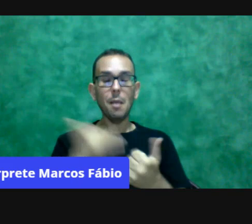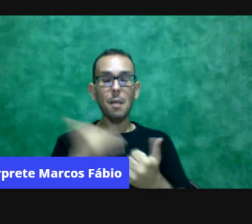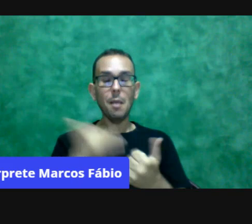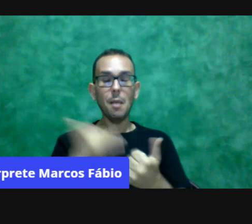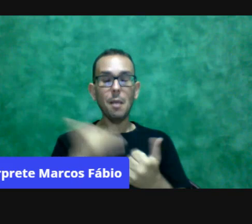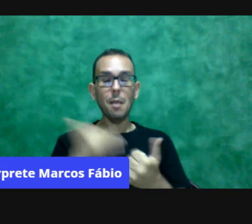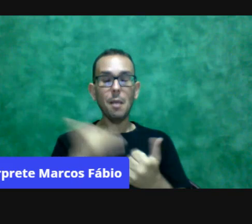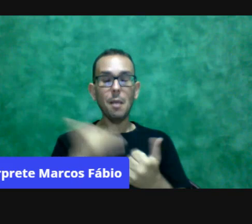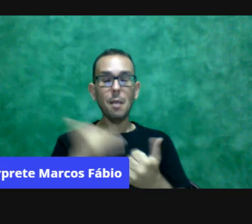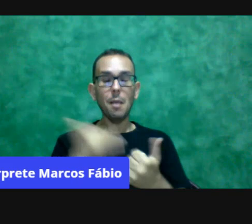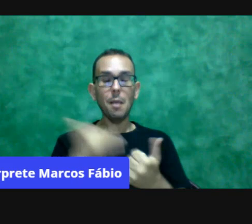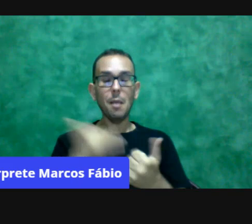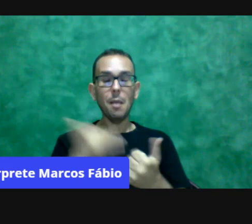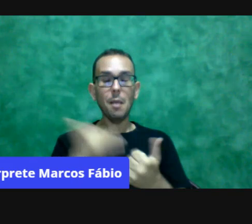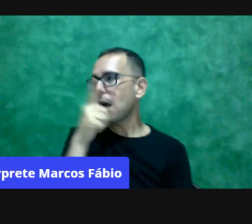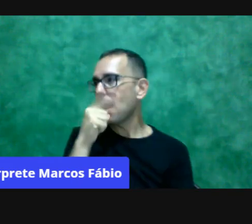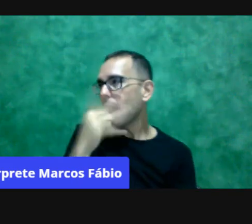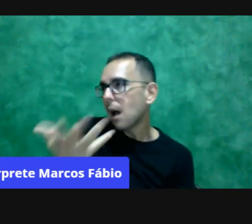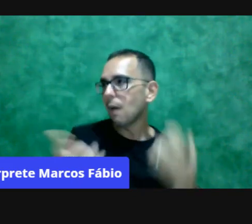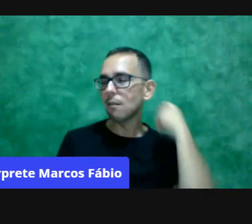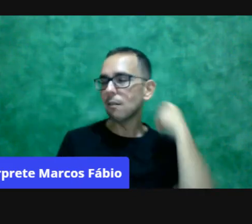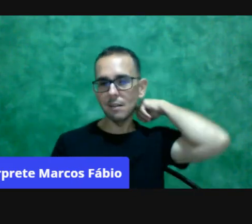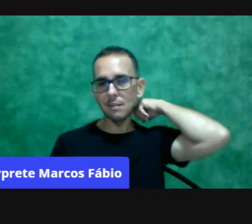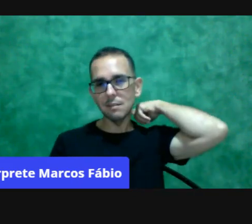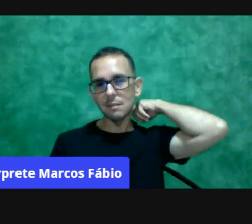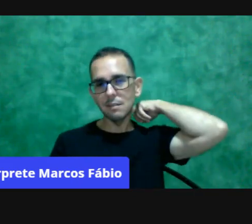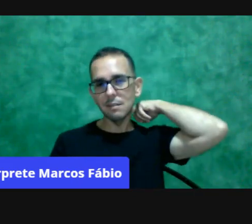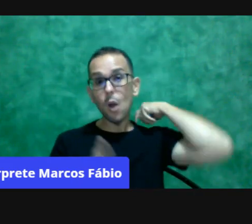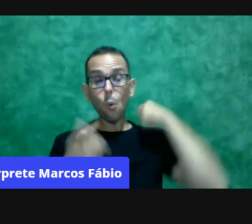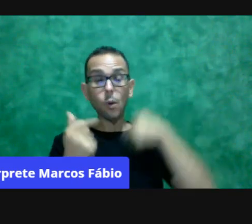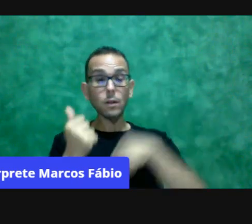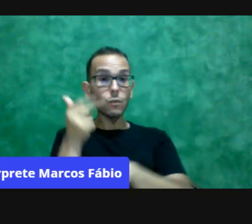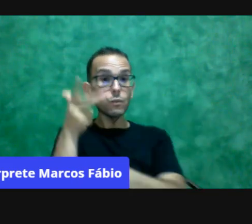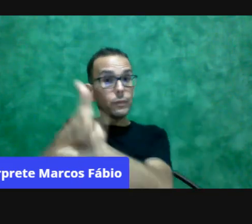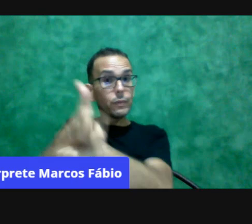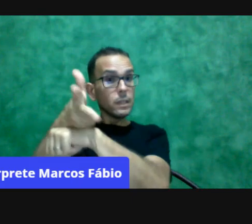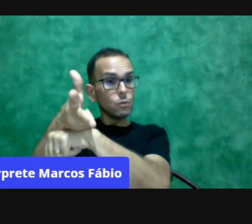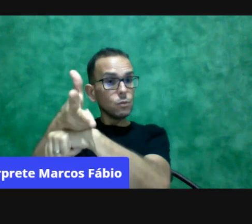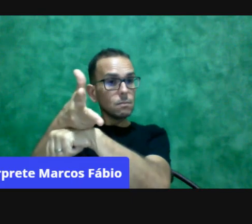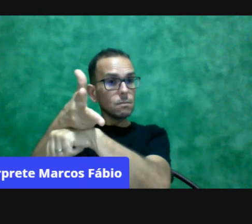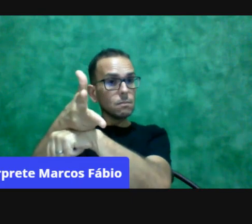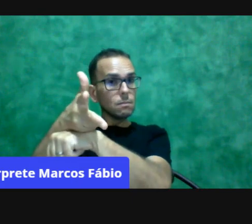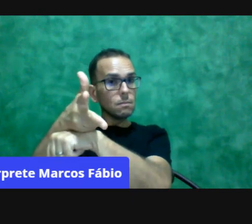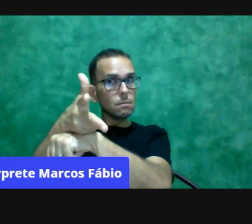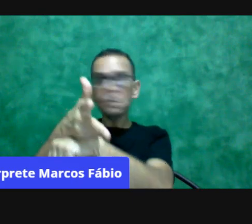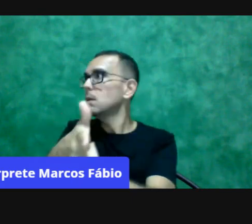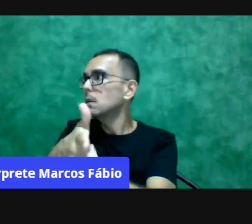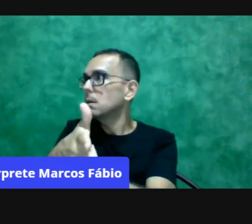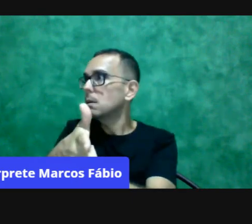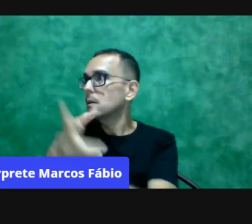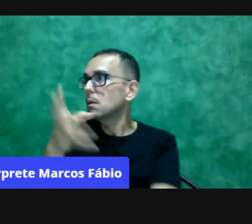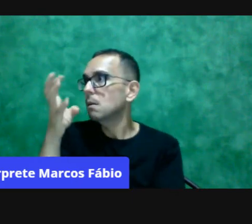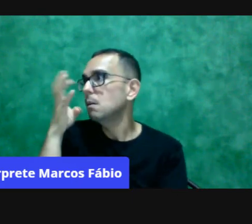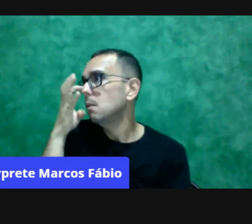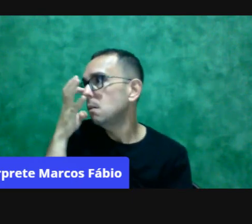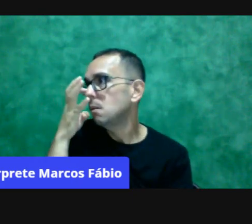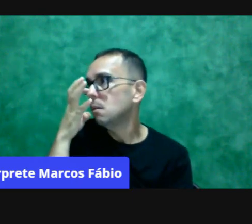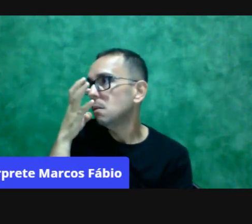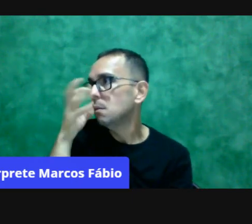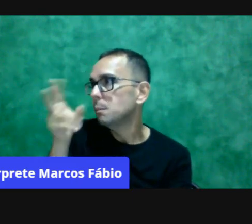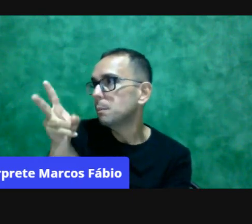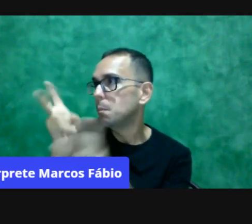sala, beber uma água. Quando a gente tem um vídeo ali, ele já por si só ele já está chamando a atenção da